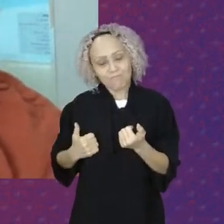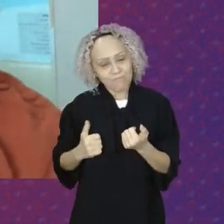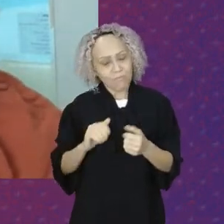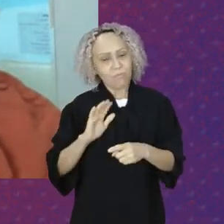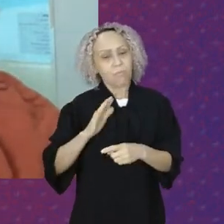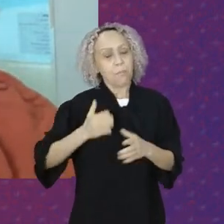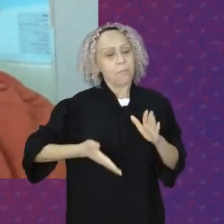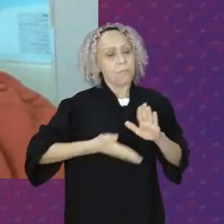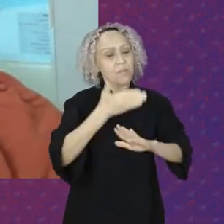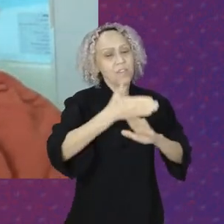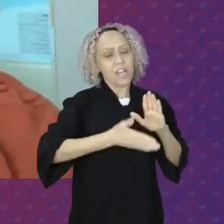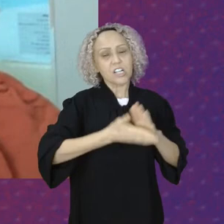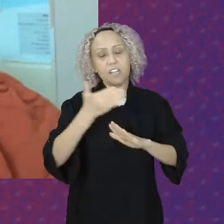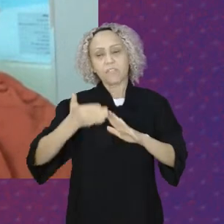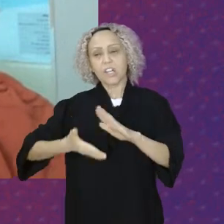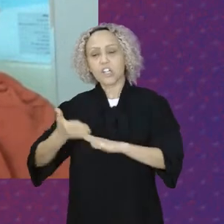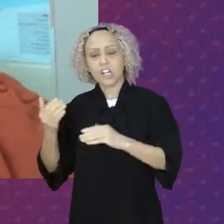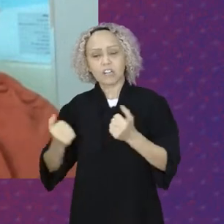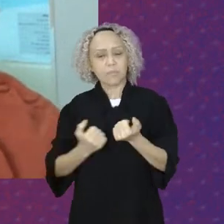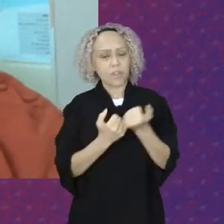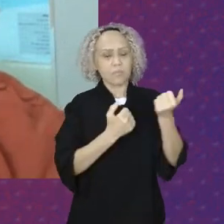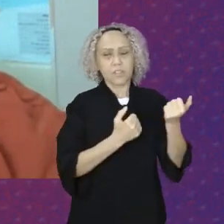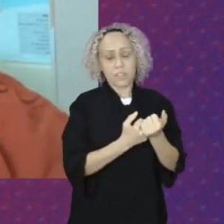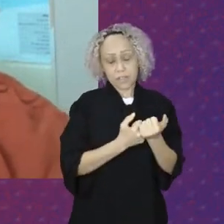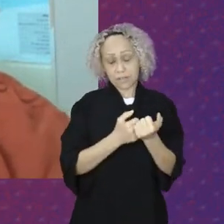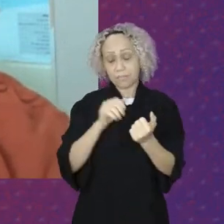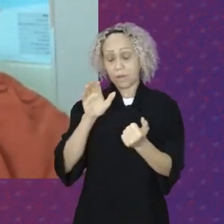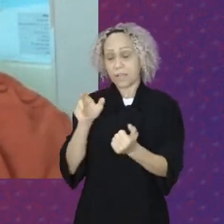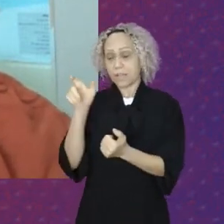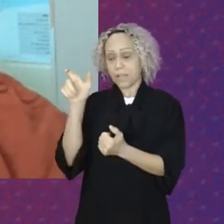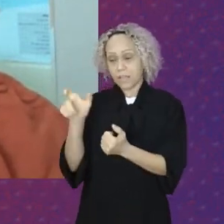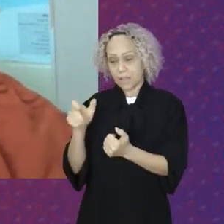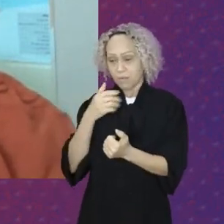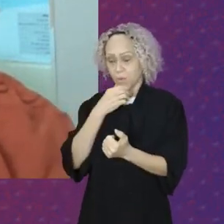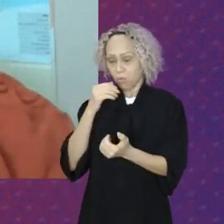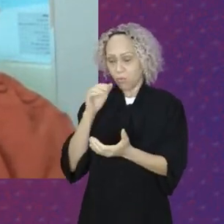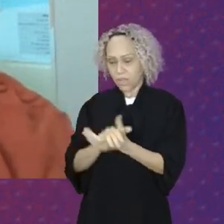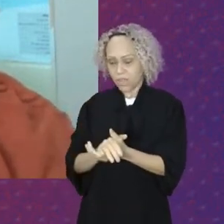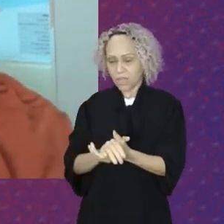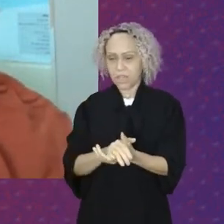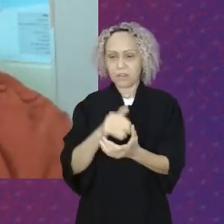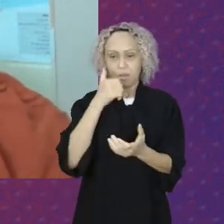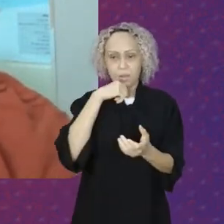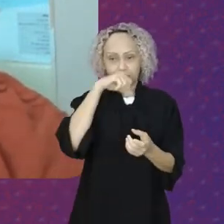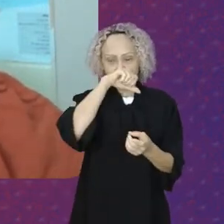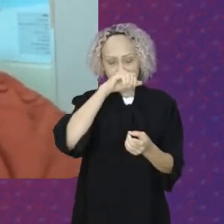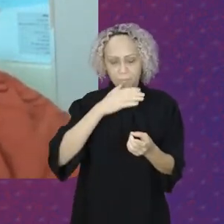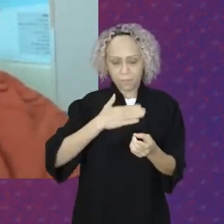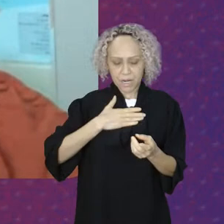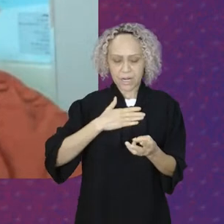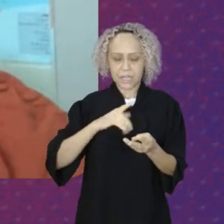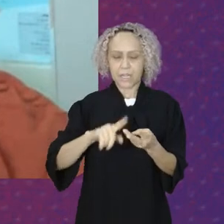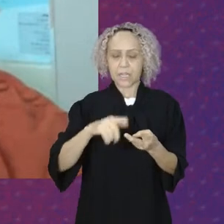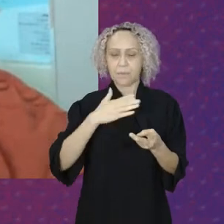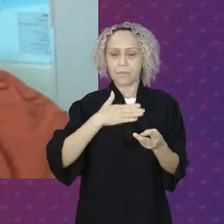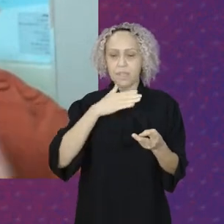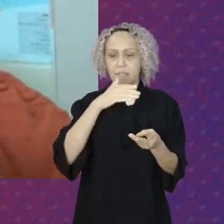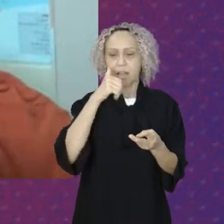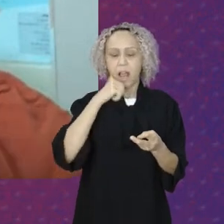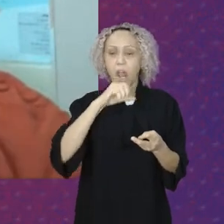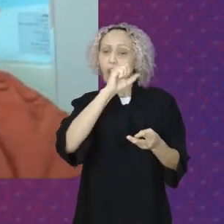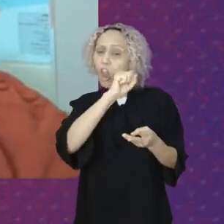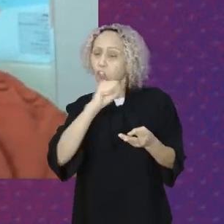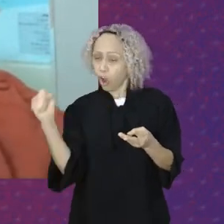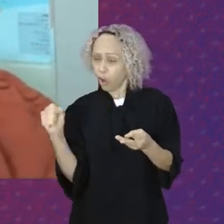o meu companheiro, a minha rede de apoio, minha mãe, minha sogra me ajudaram muito a não perder por um momento a cabeça